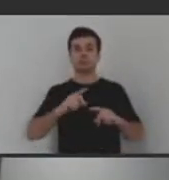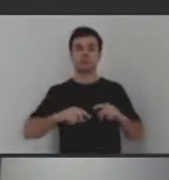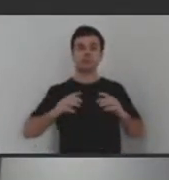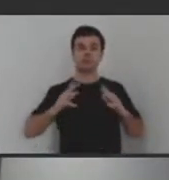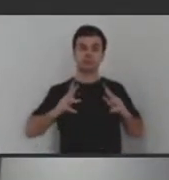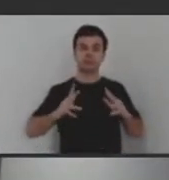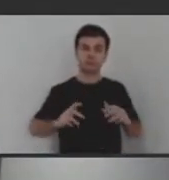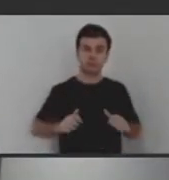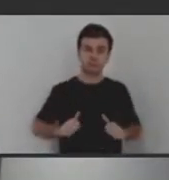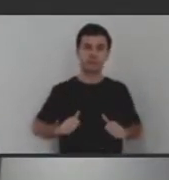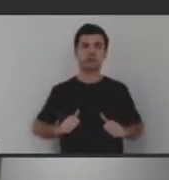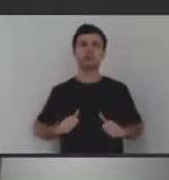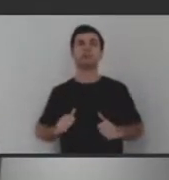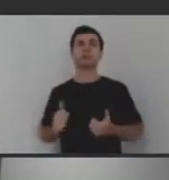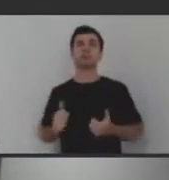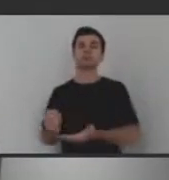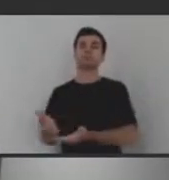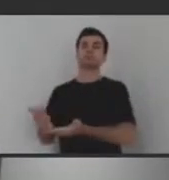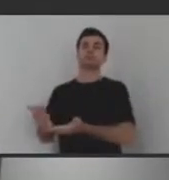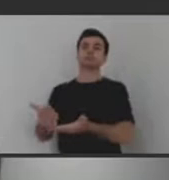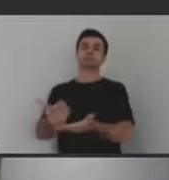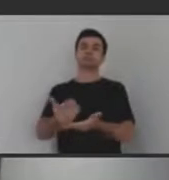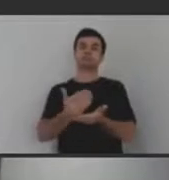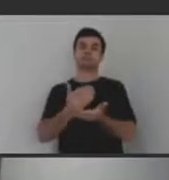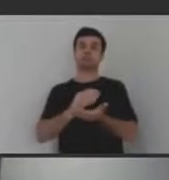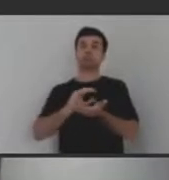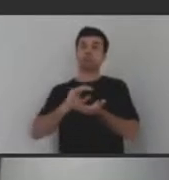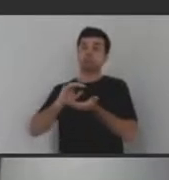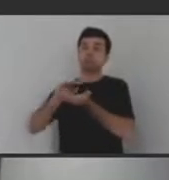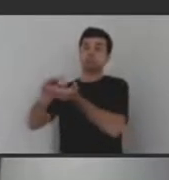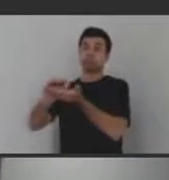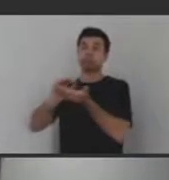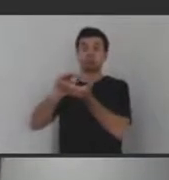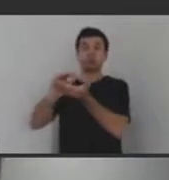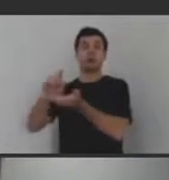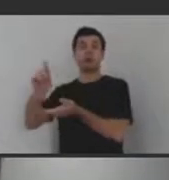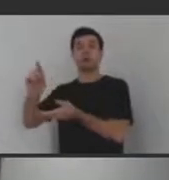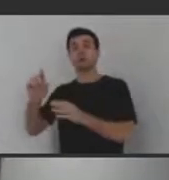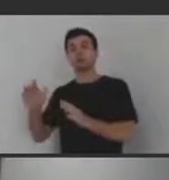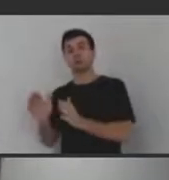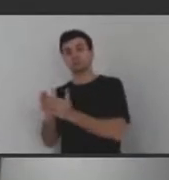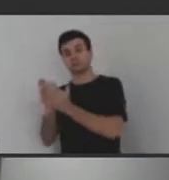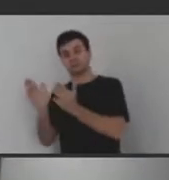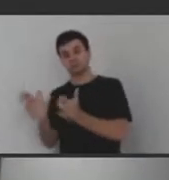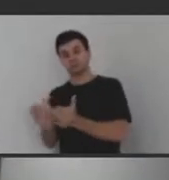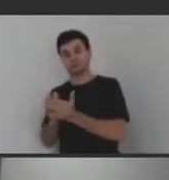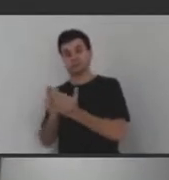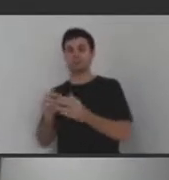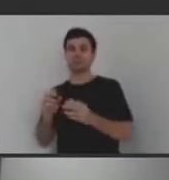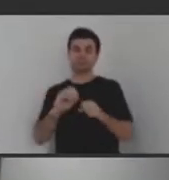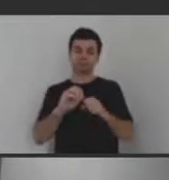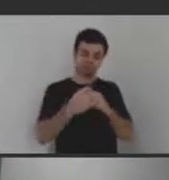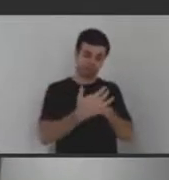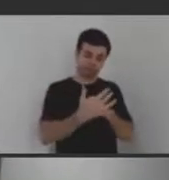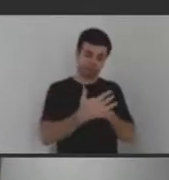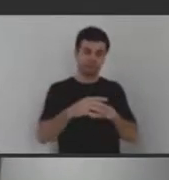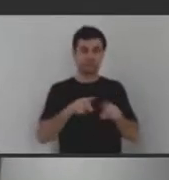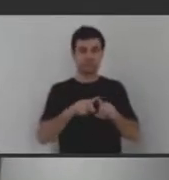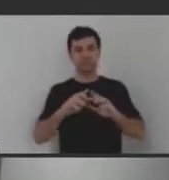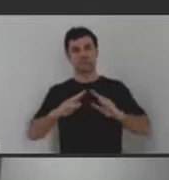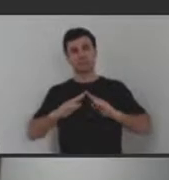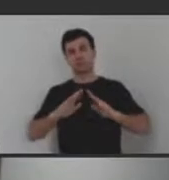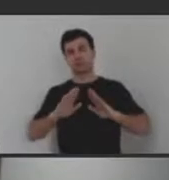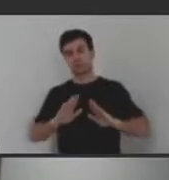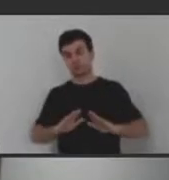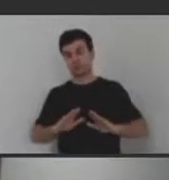em solidariedade às famílias que estão passando por dificuldade devido à pandemia de Covid-19 e ao isolamento social. O grupo social Amigos